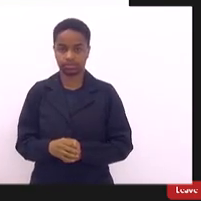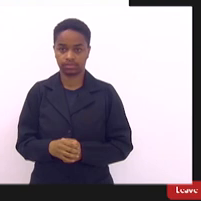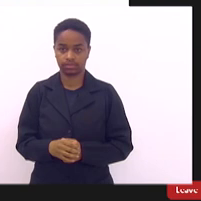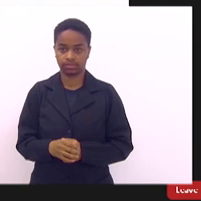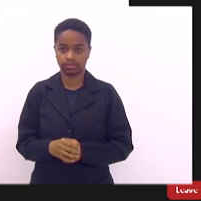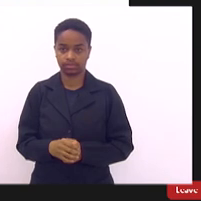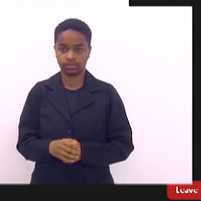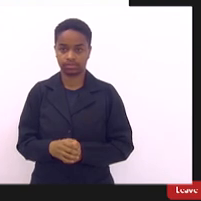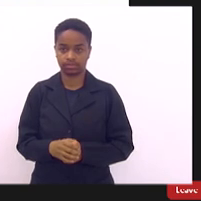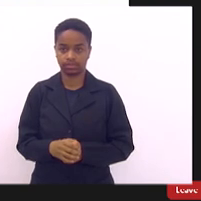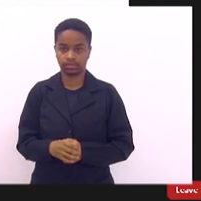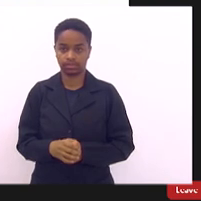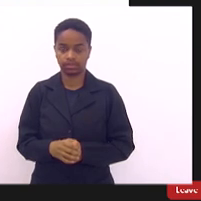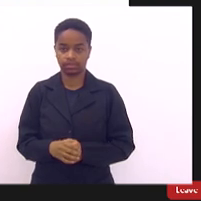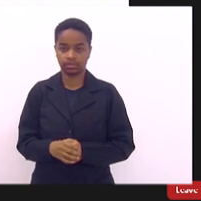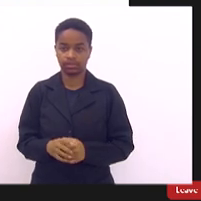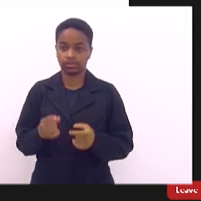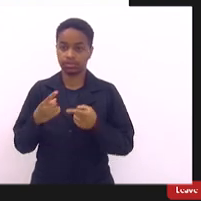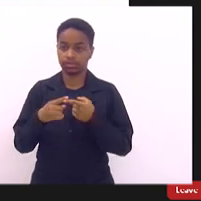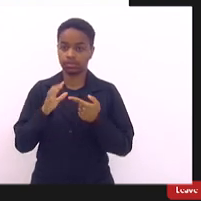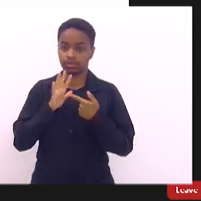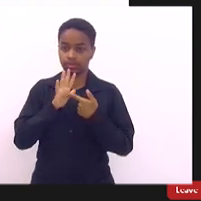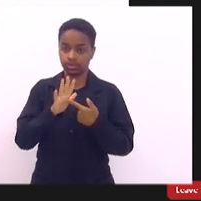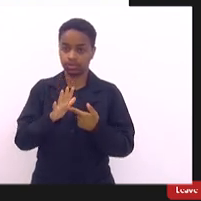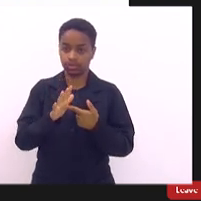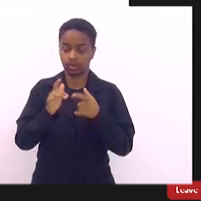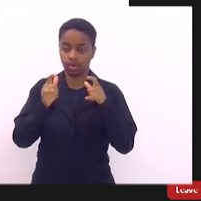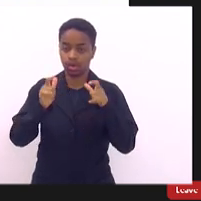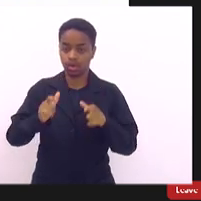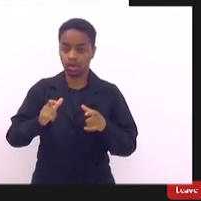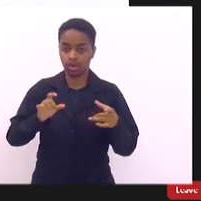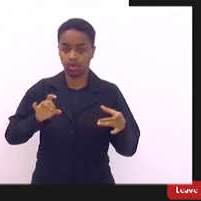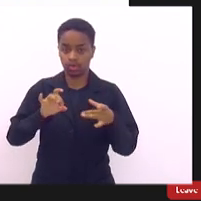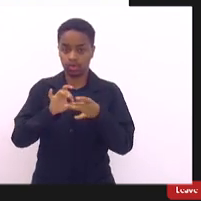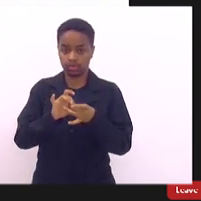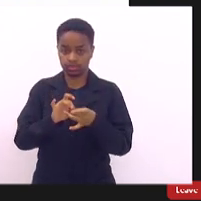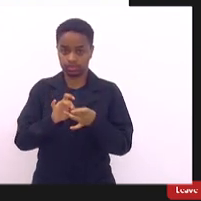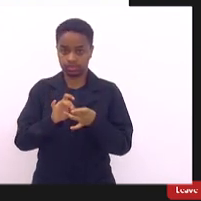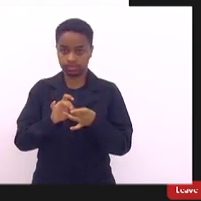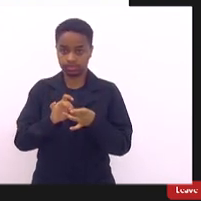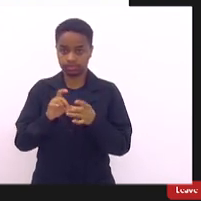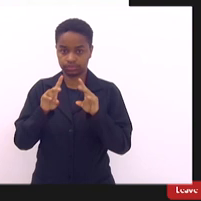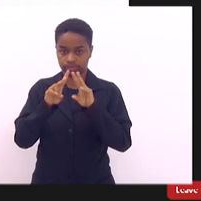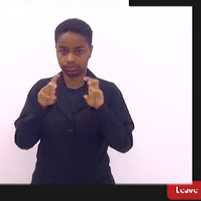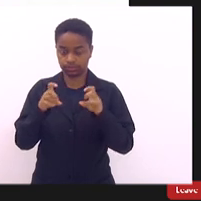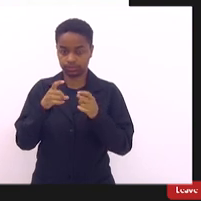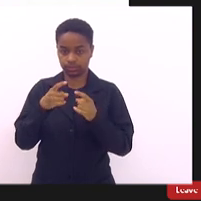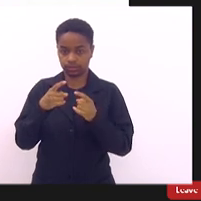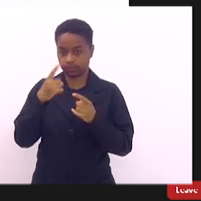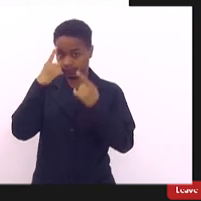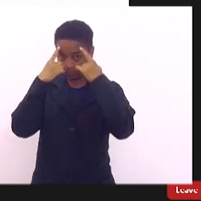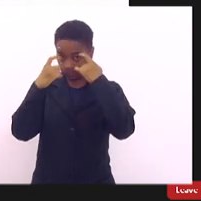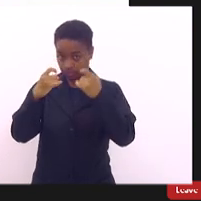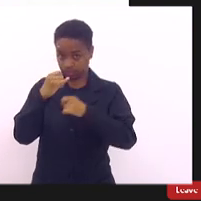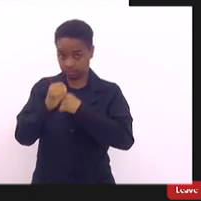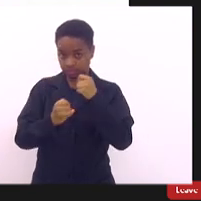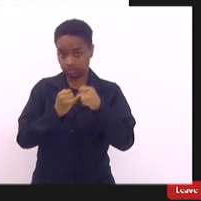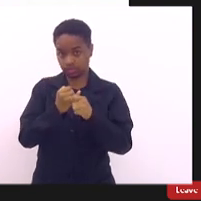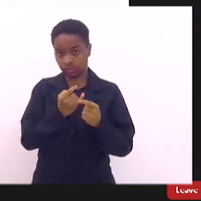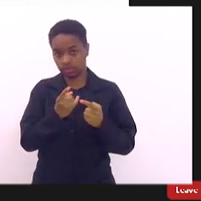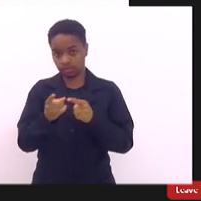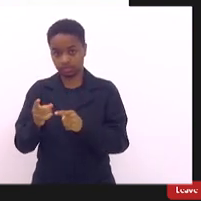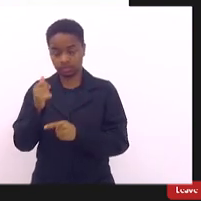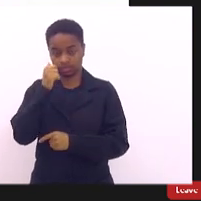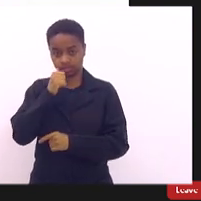que é onde que estão as ligações entre a violência cibernética contra mulheres